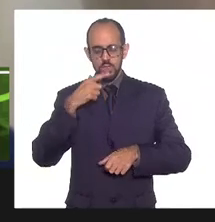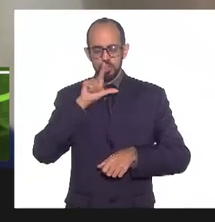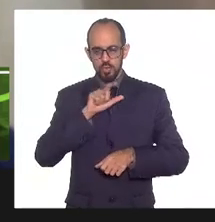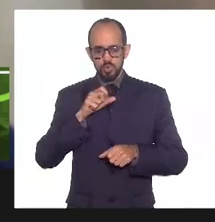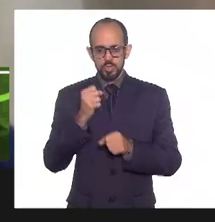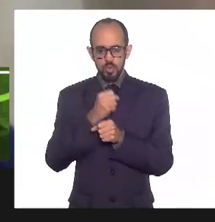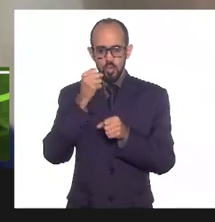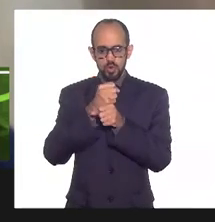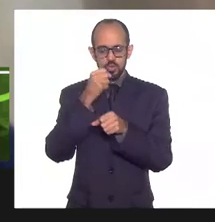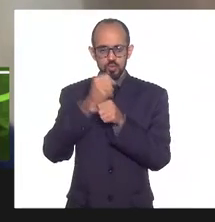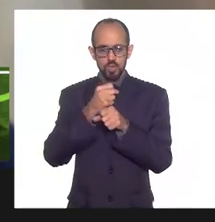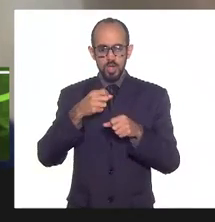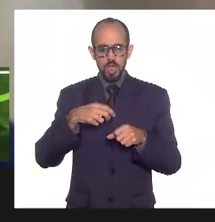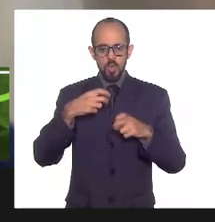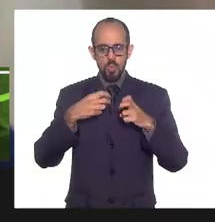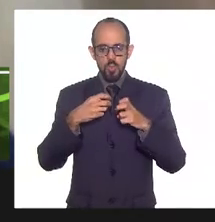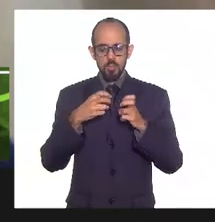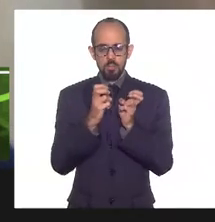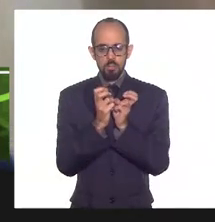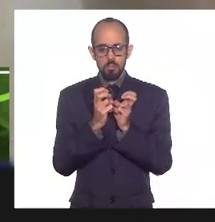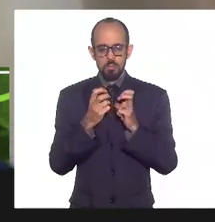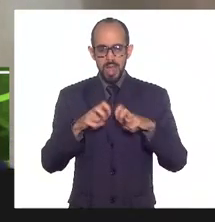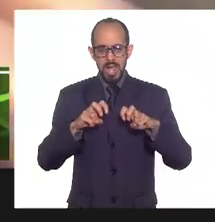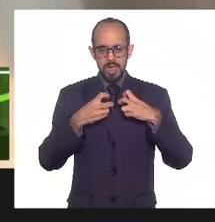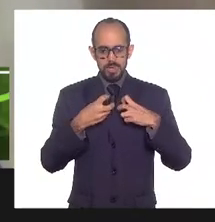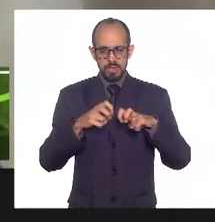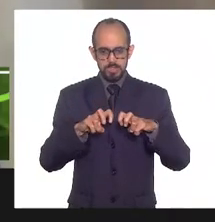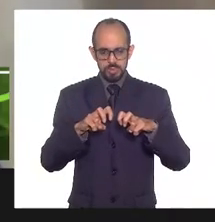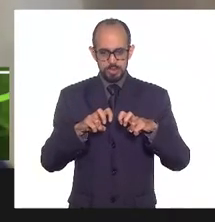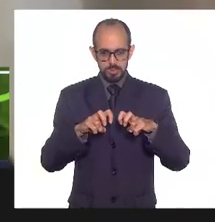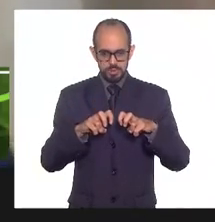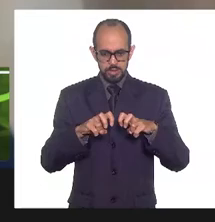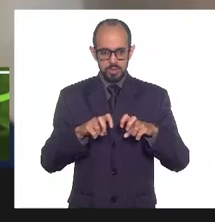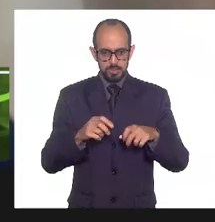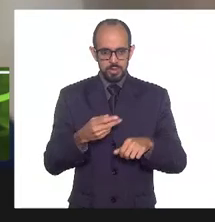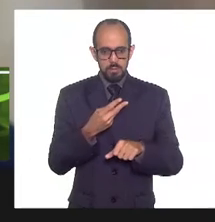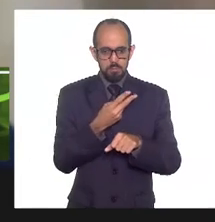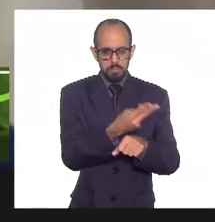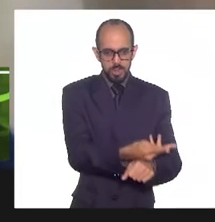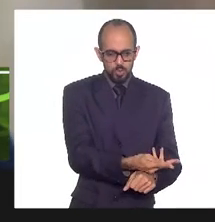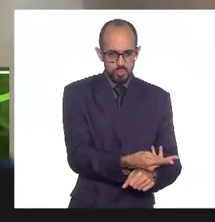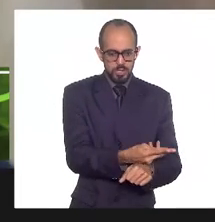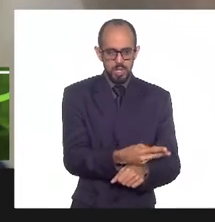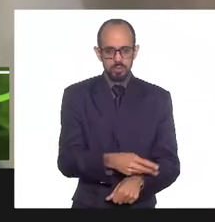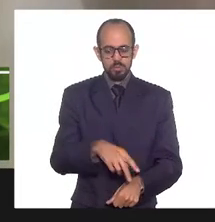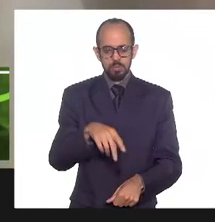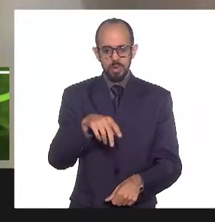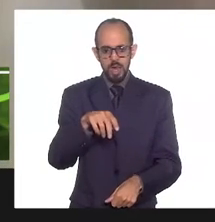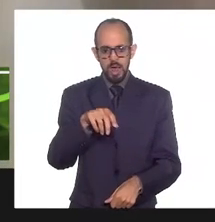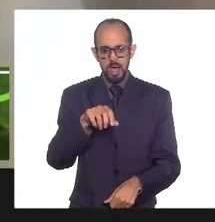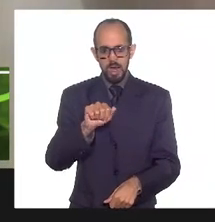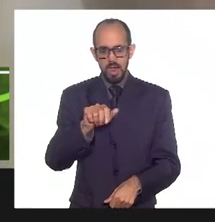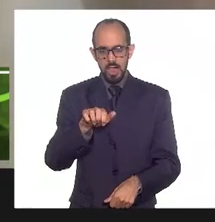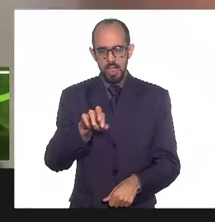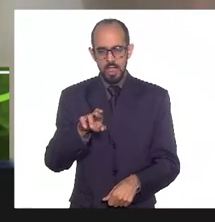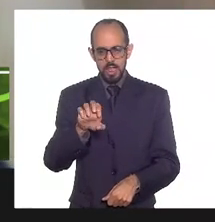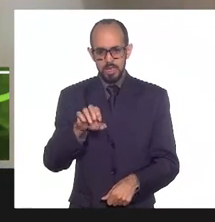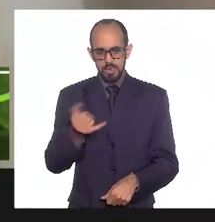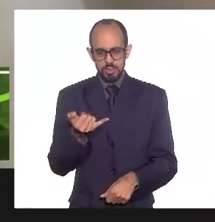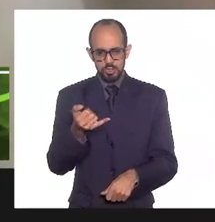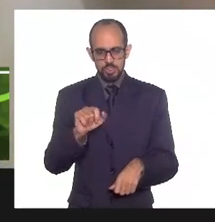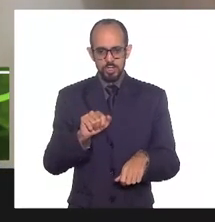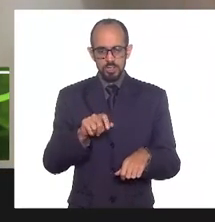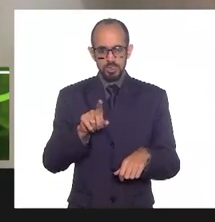arqueológico ambiental em São João Marcos patrocinado pela Light e esse parque dialoga com